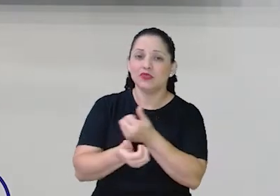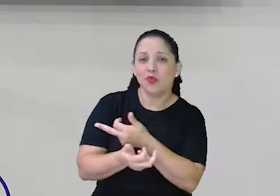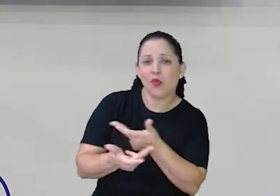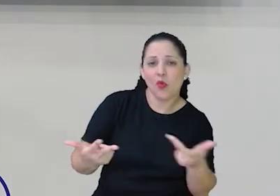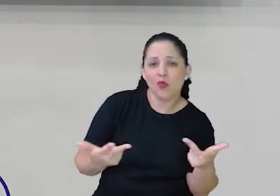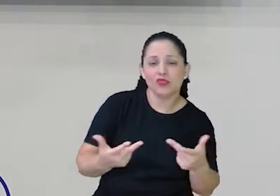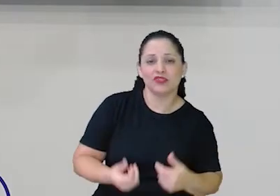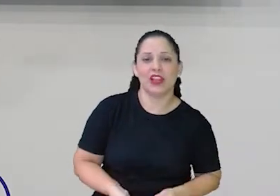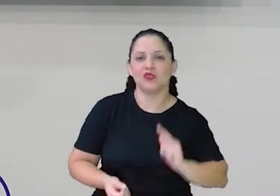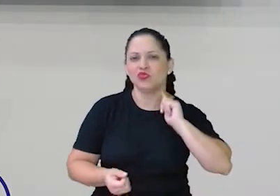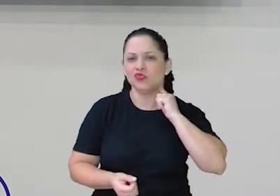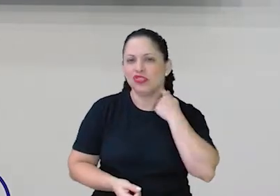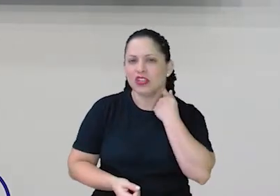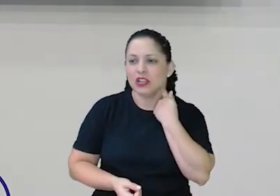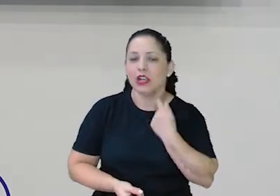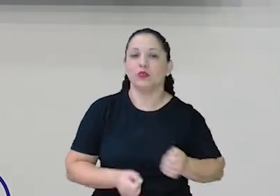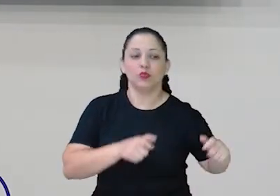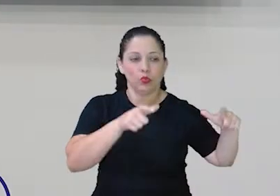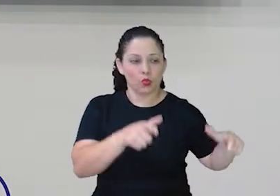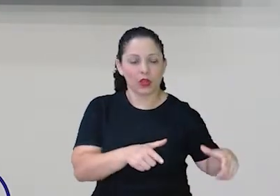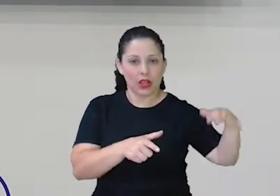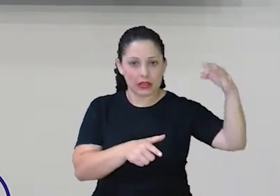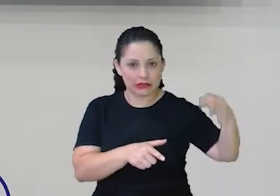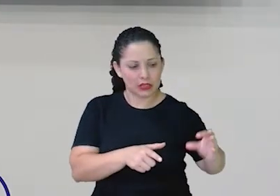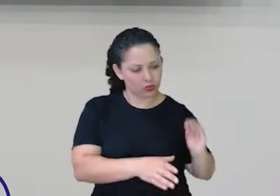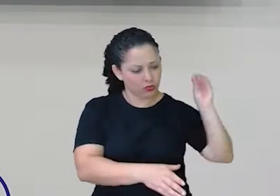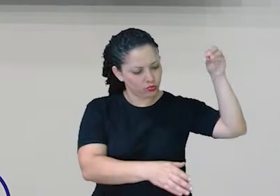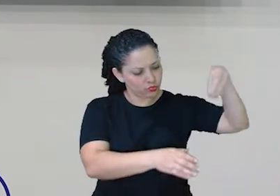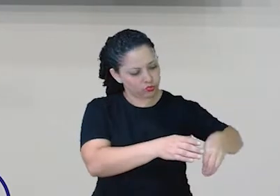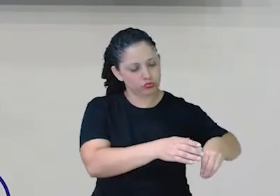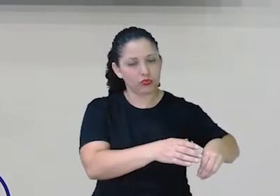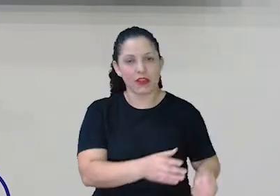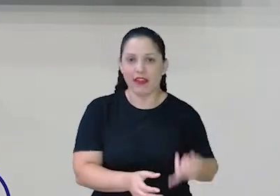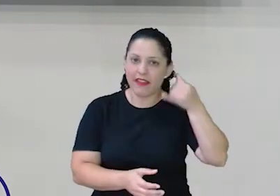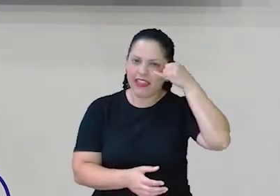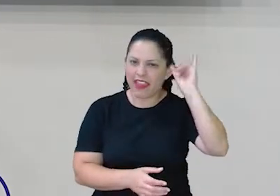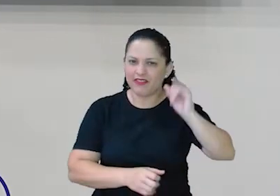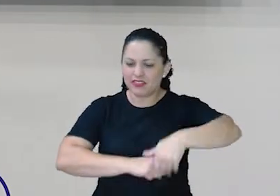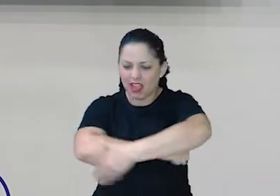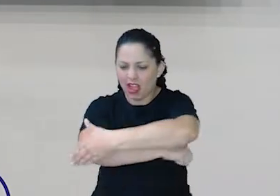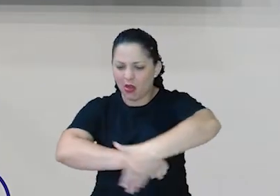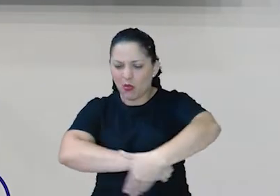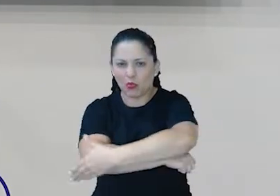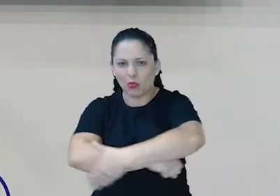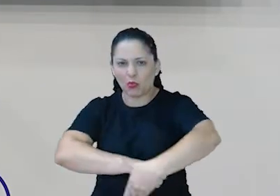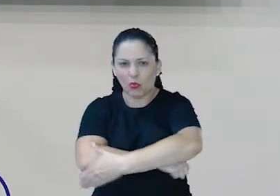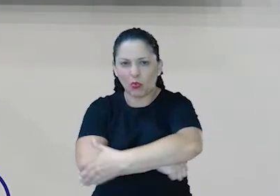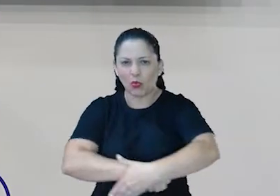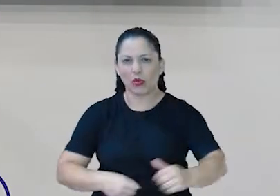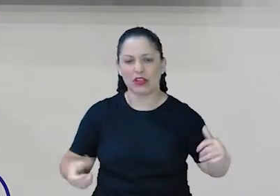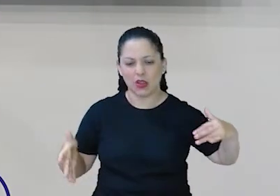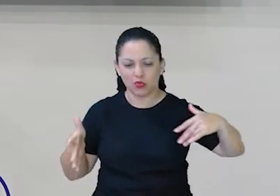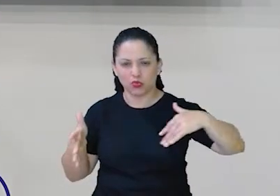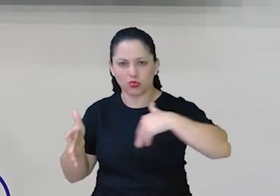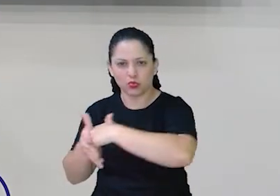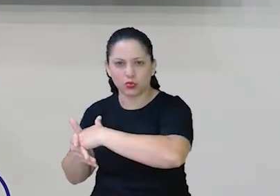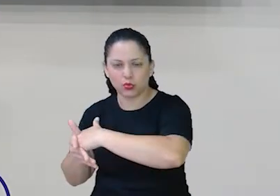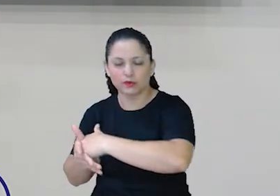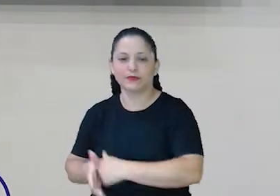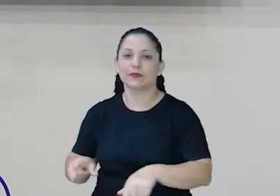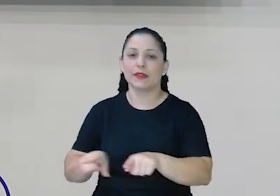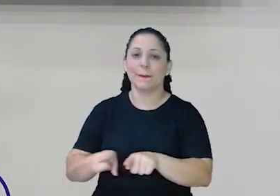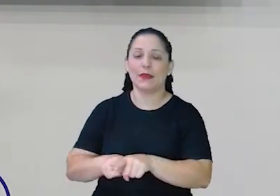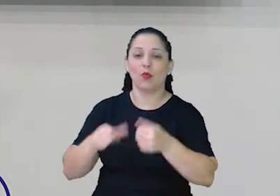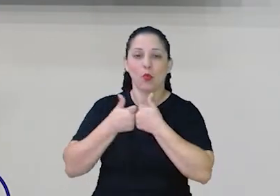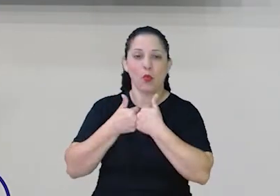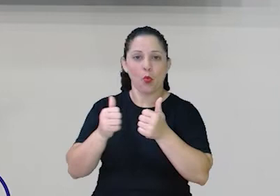faz. O lixo, sempre no lixeiro, principalmente para não entupir as vias. A gente também tem que respeitar as filas nos ônibus.